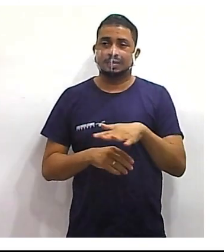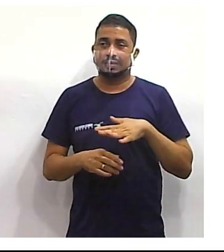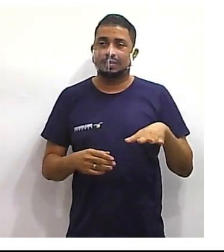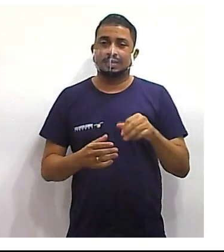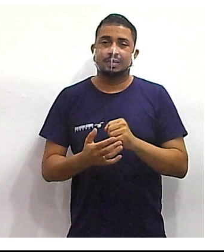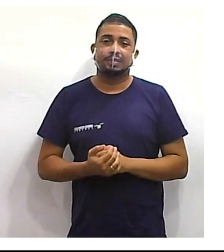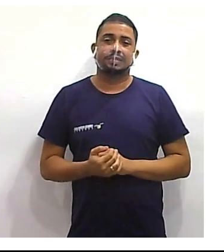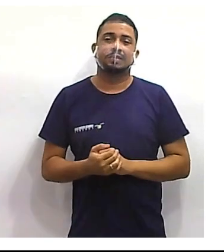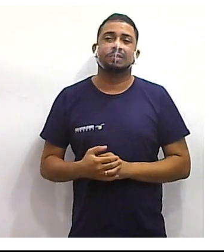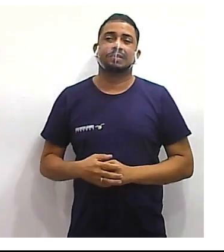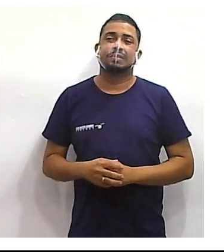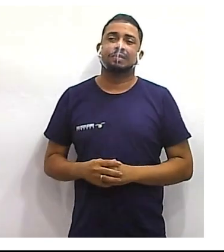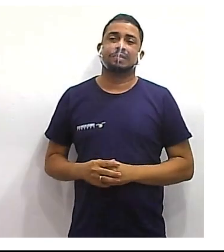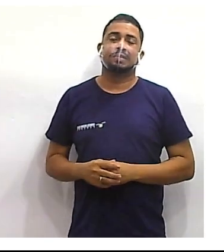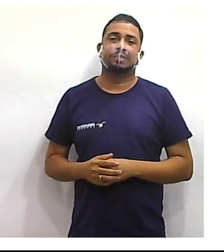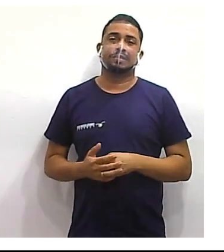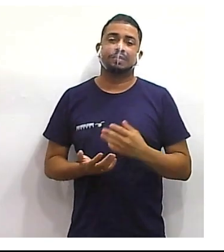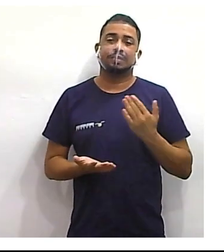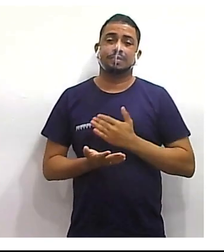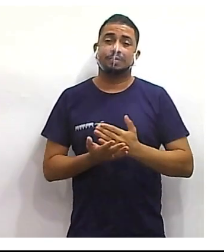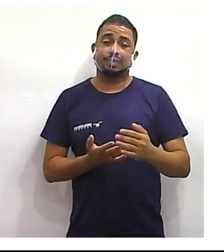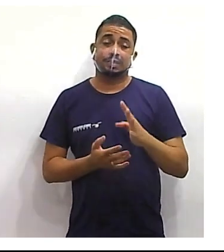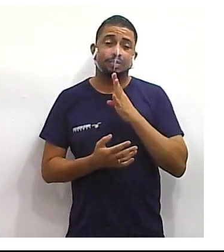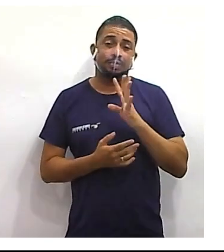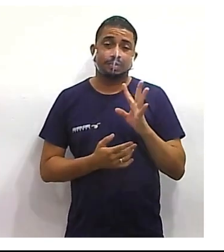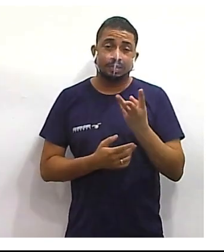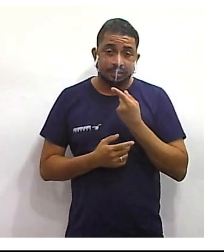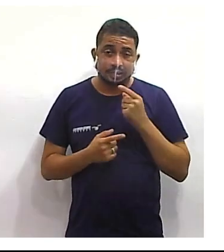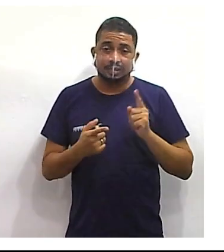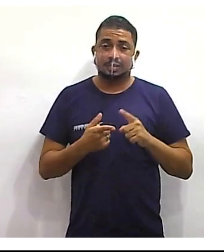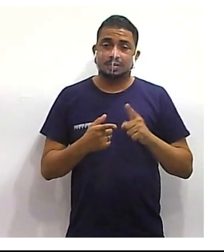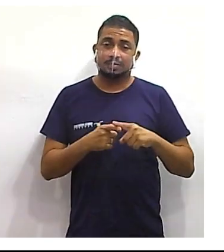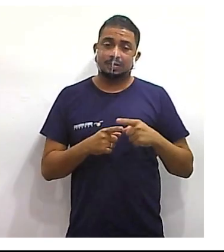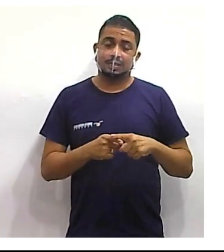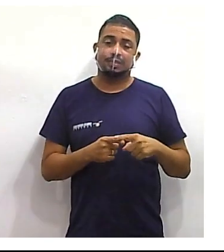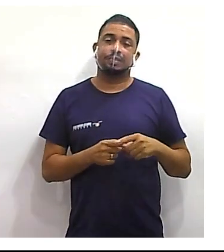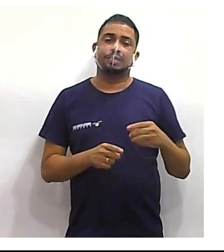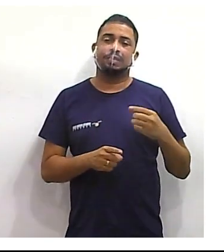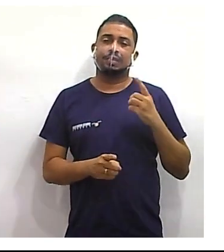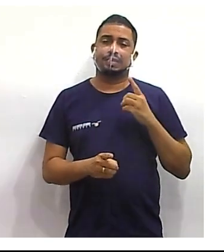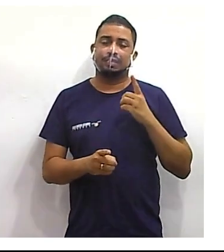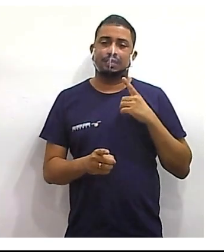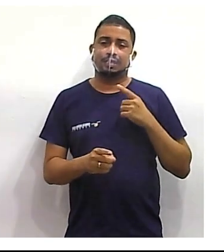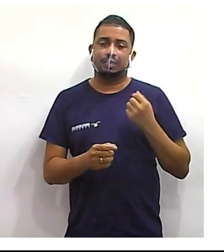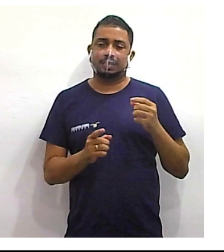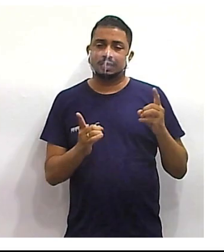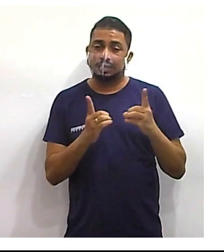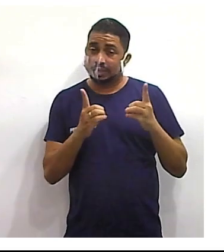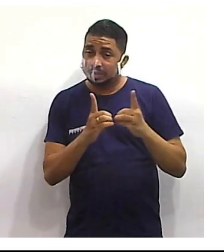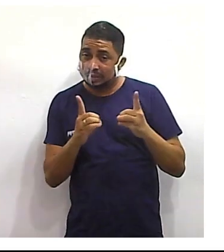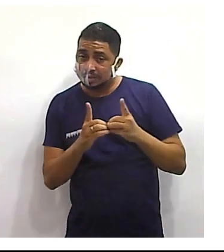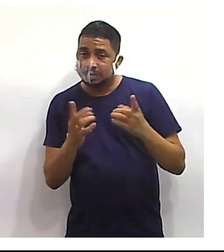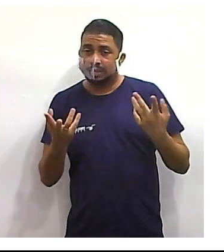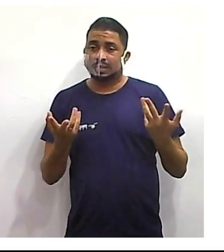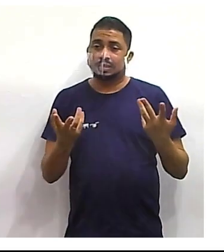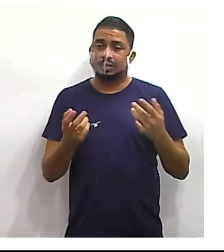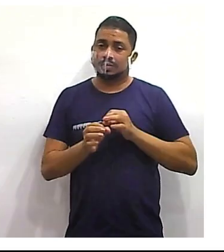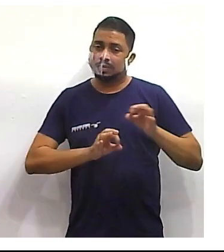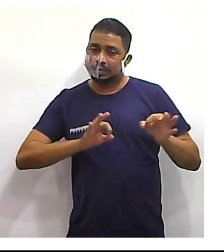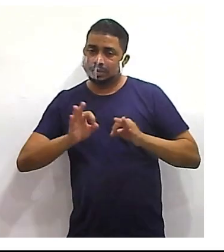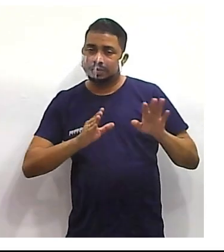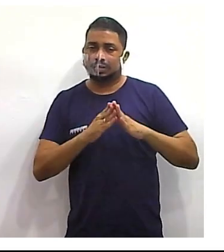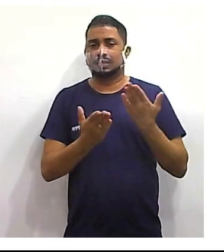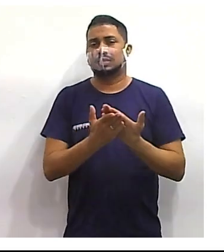Porque exatamente. ele começa a conhecer também a dinâmica da gestão, da organização da escola. E